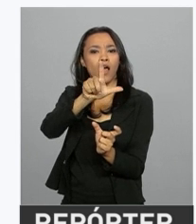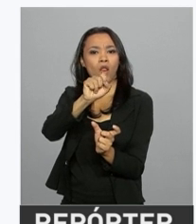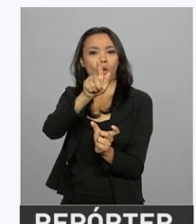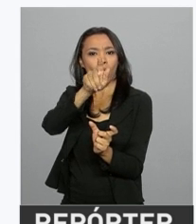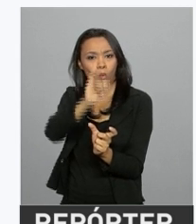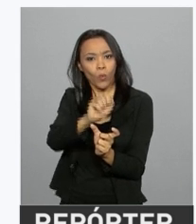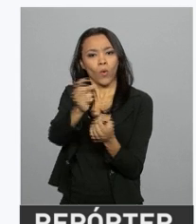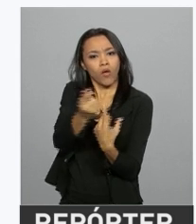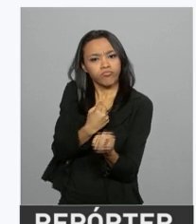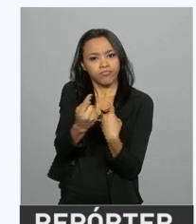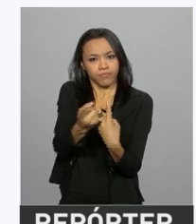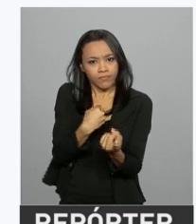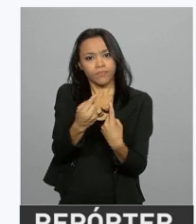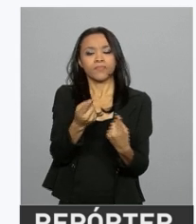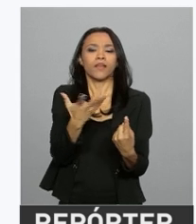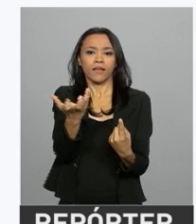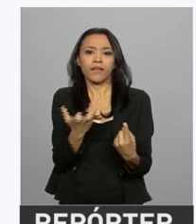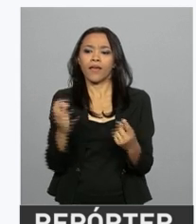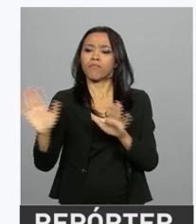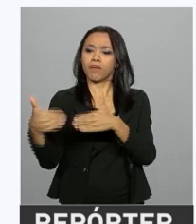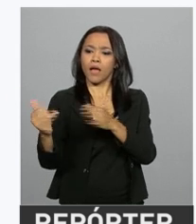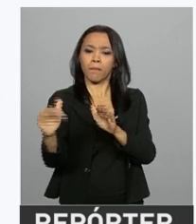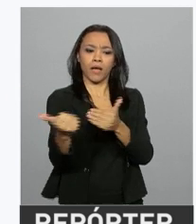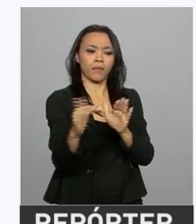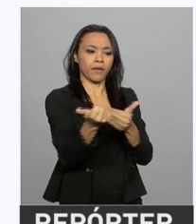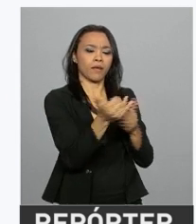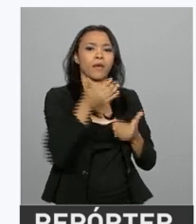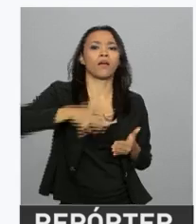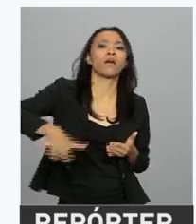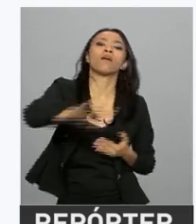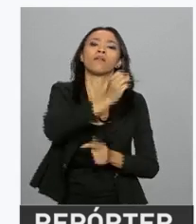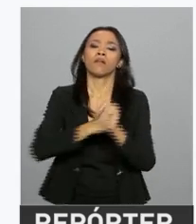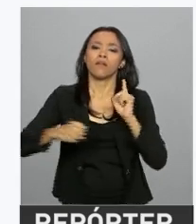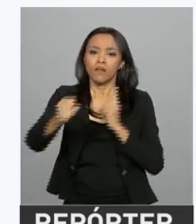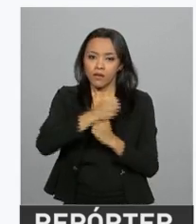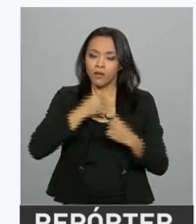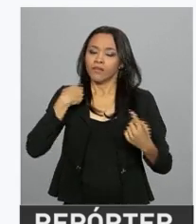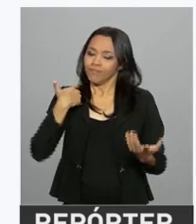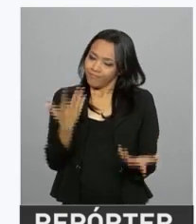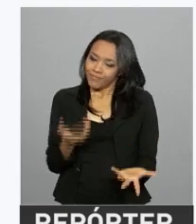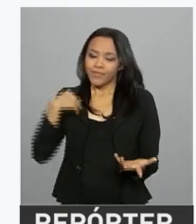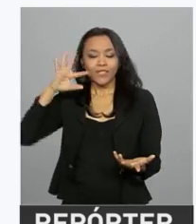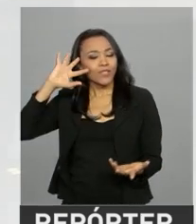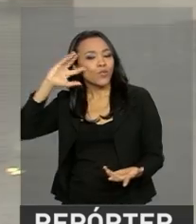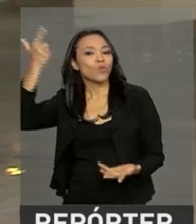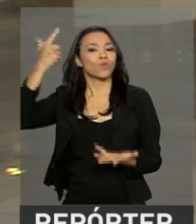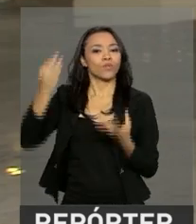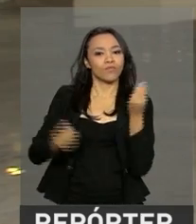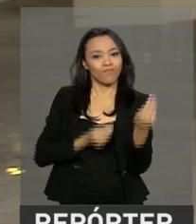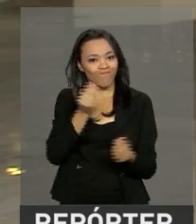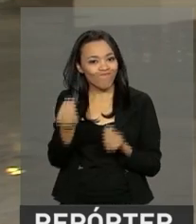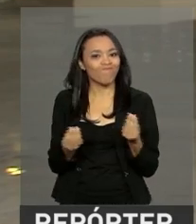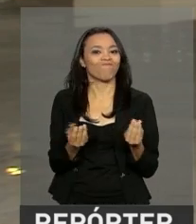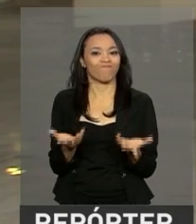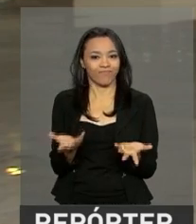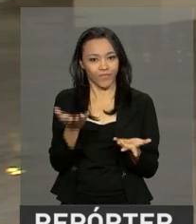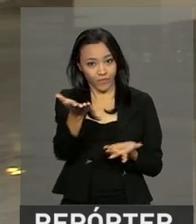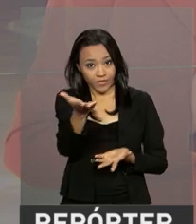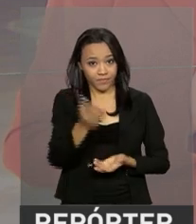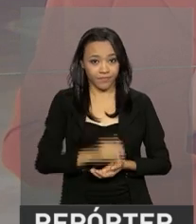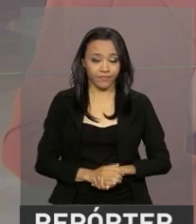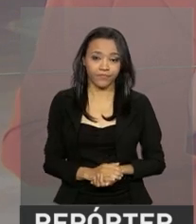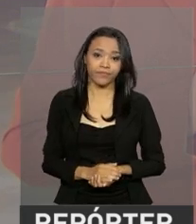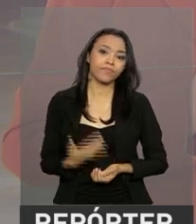o país atravessa ele quer conversar com todos os setores da sociedade para encontrar as melhores soluções é com você Leandro